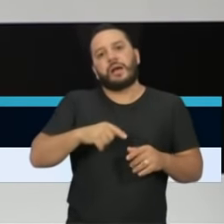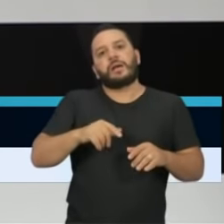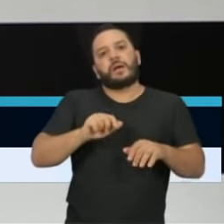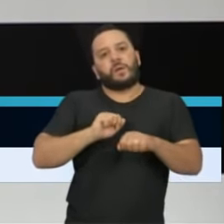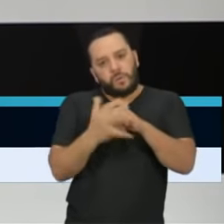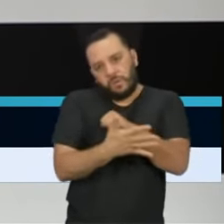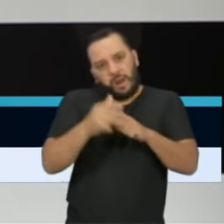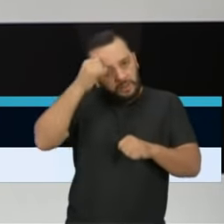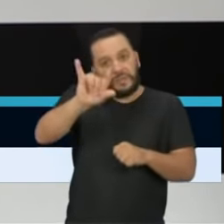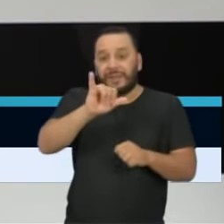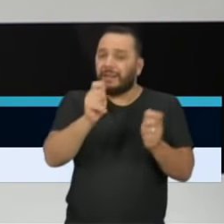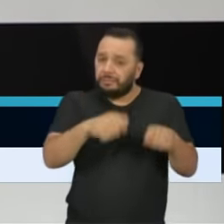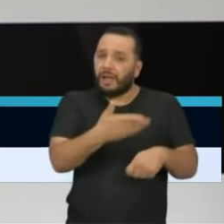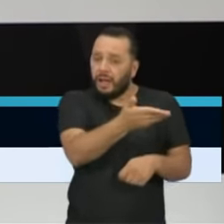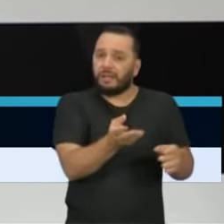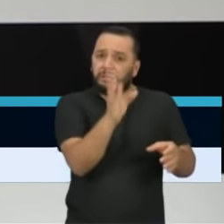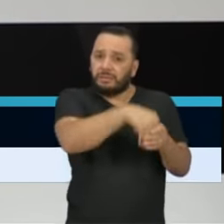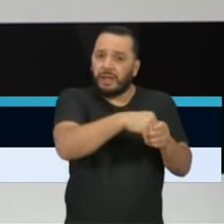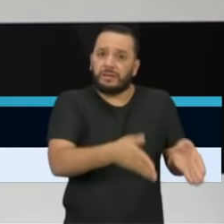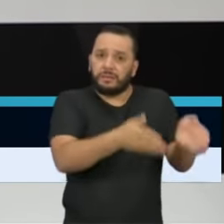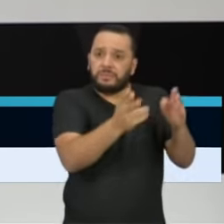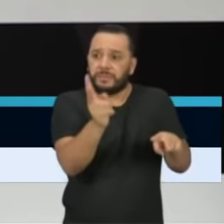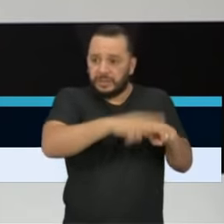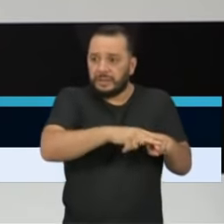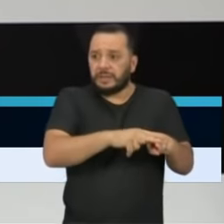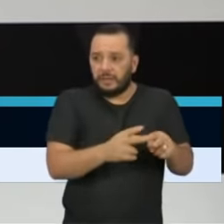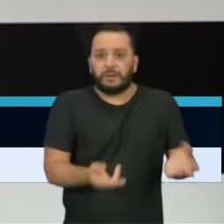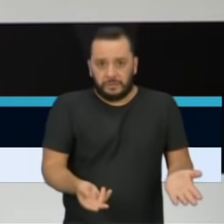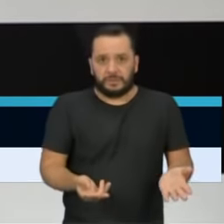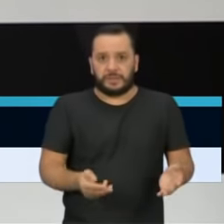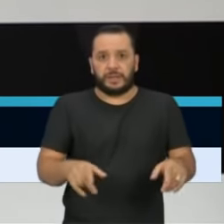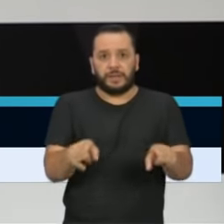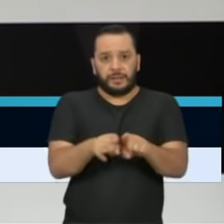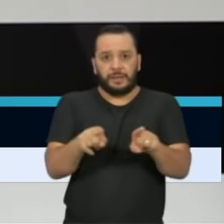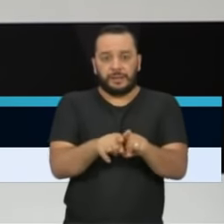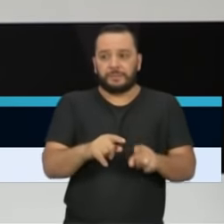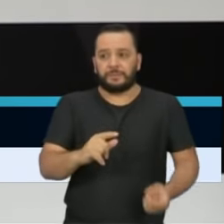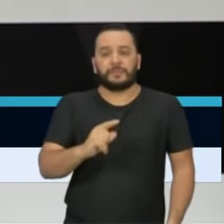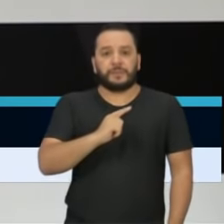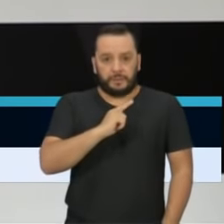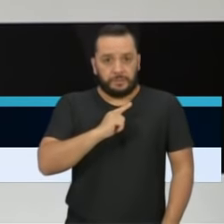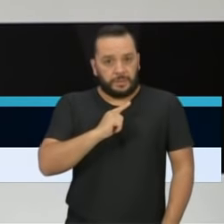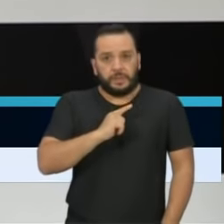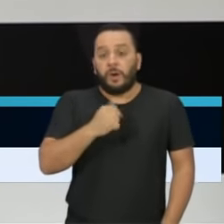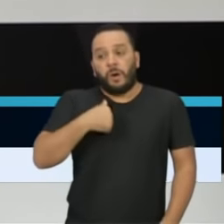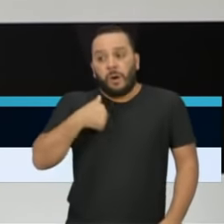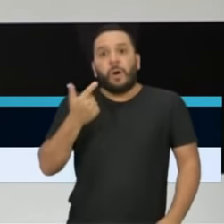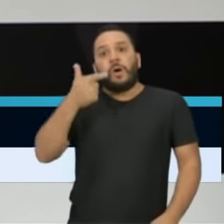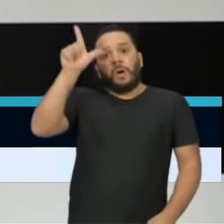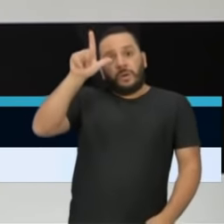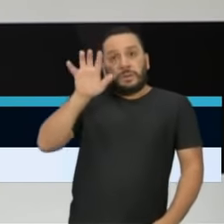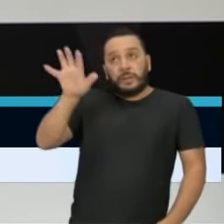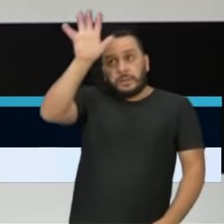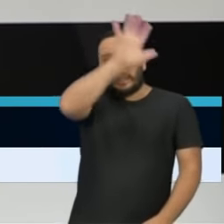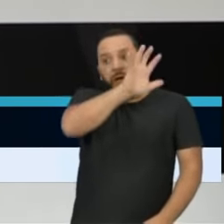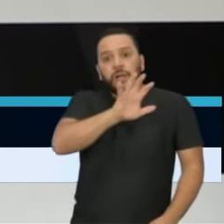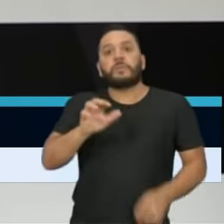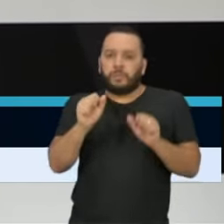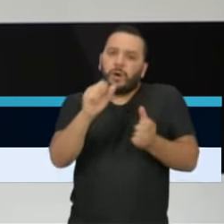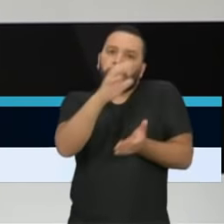e possível de ser feita. E pode ser um exemplo também para outros estados brasileiros. Segundo aspecto,